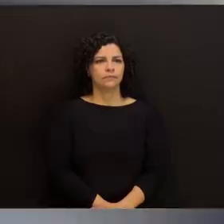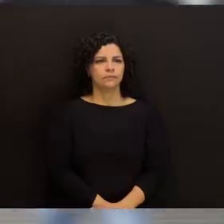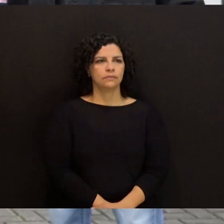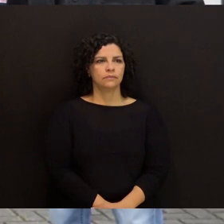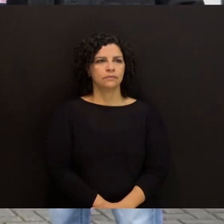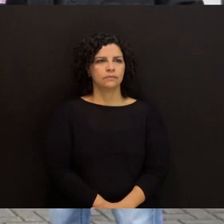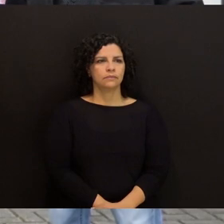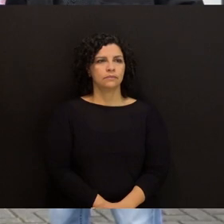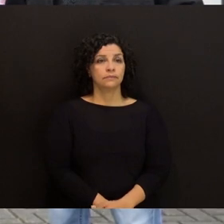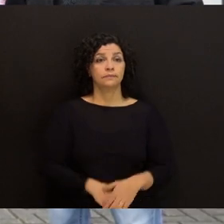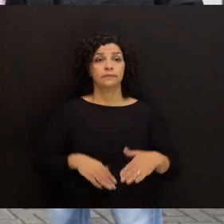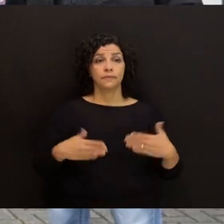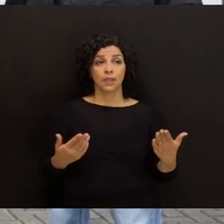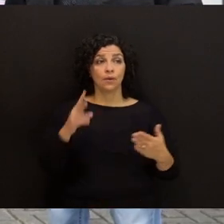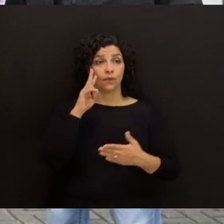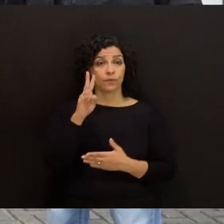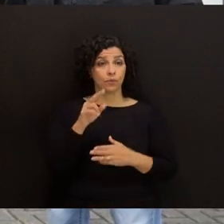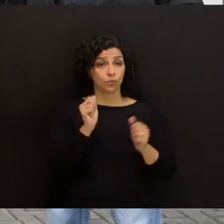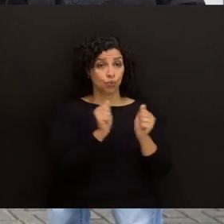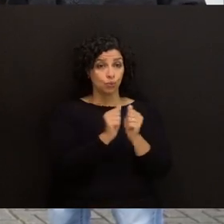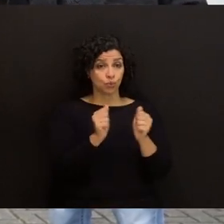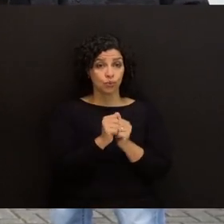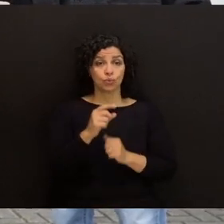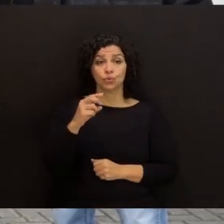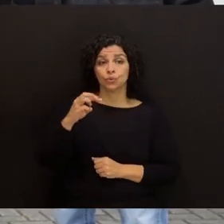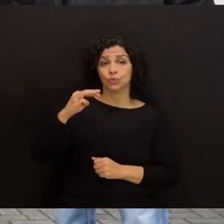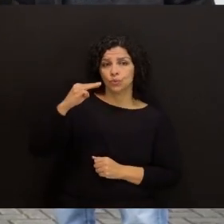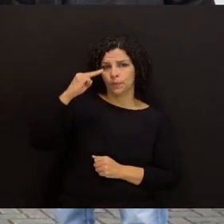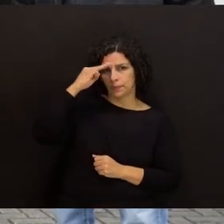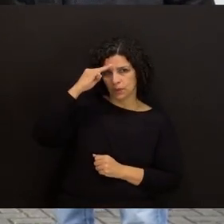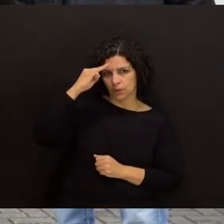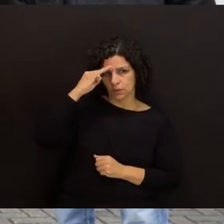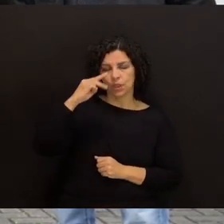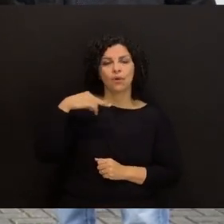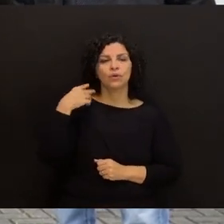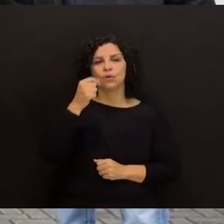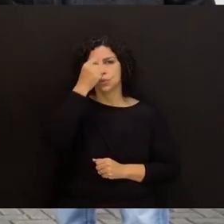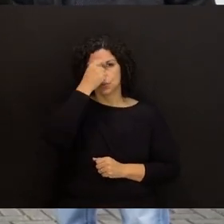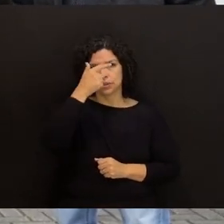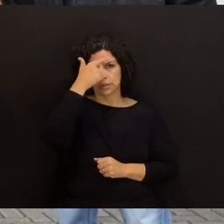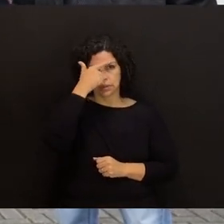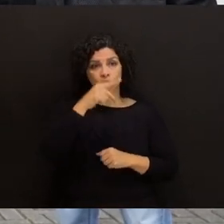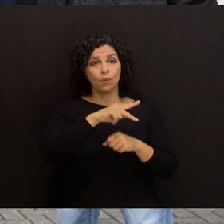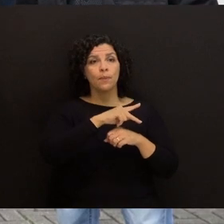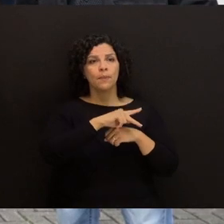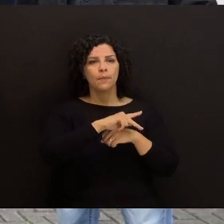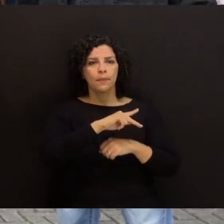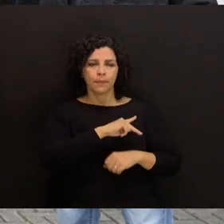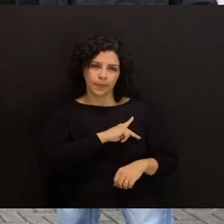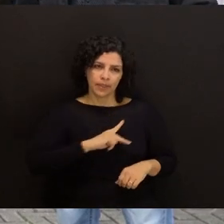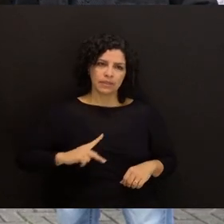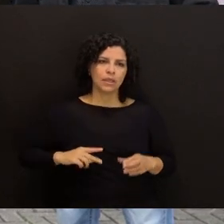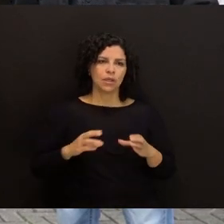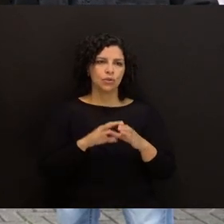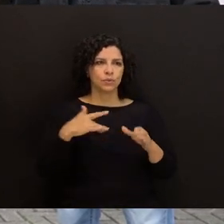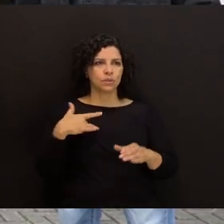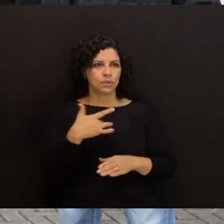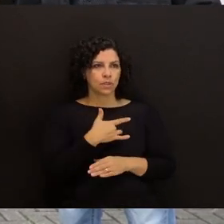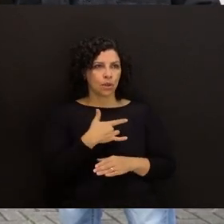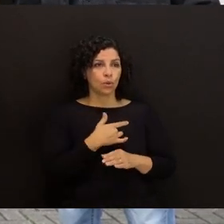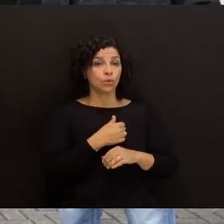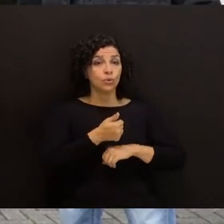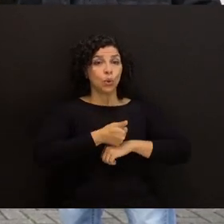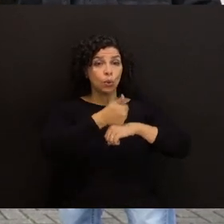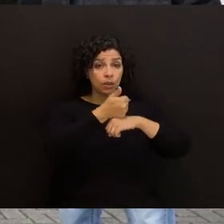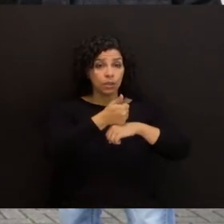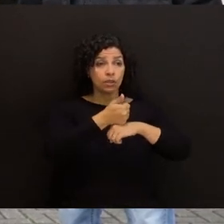pessoal então tô acompanhado do Delegado Michel Vereador Silvio Santos presidente da Comissão de saúde o nosso corregedor